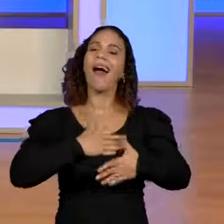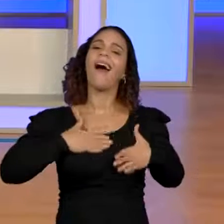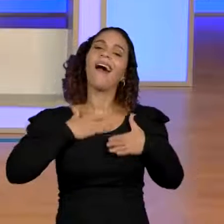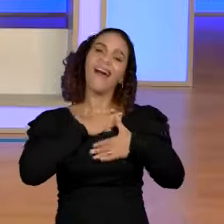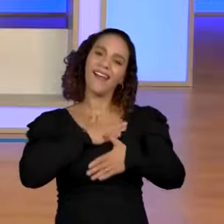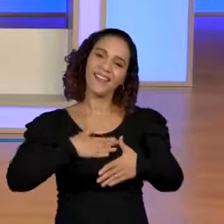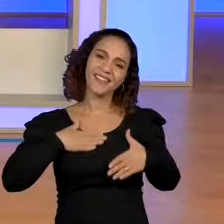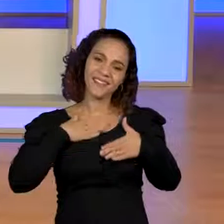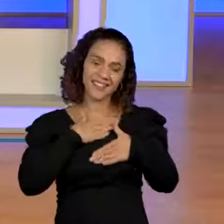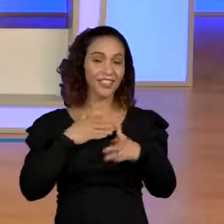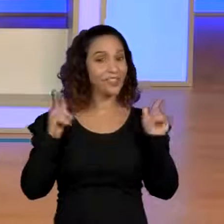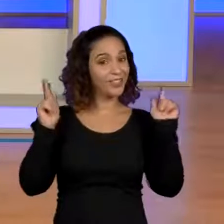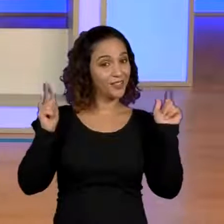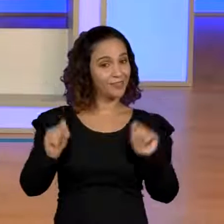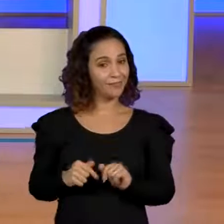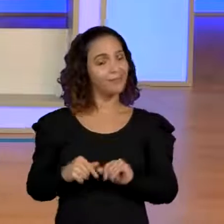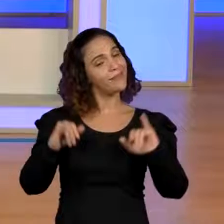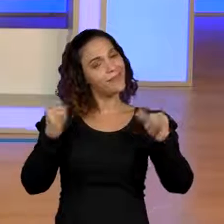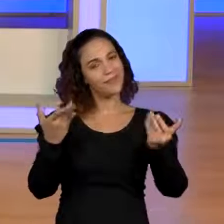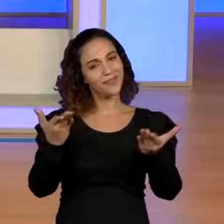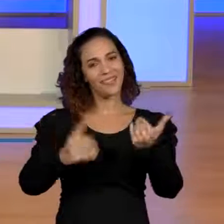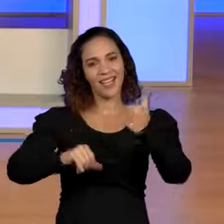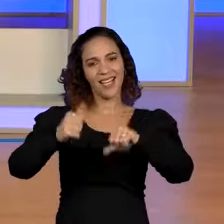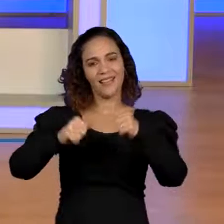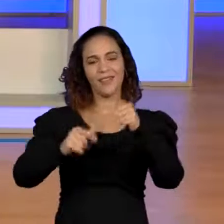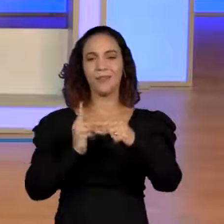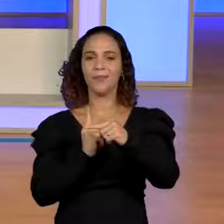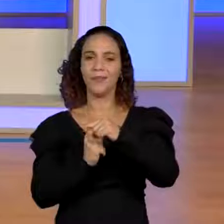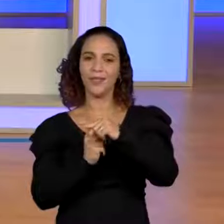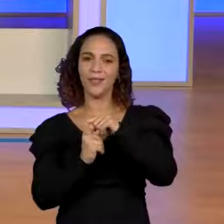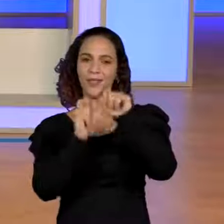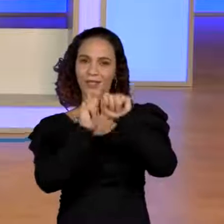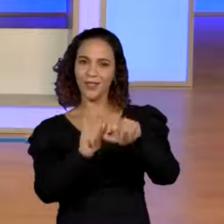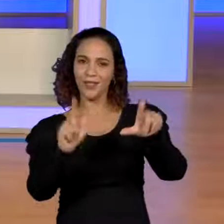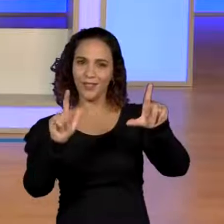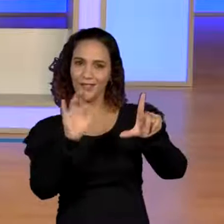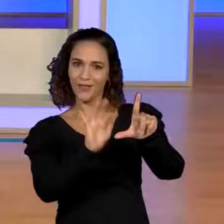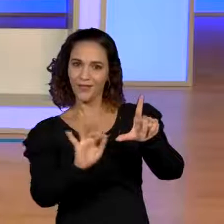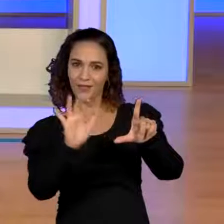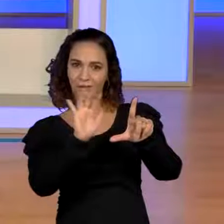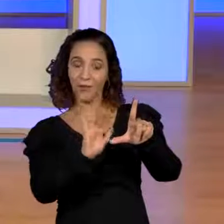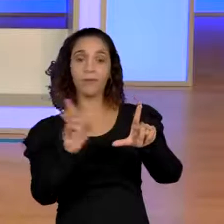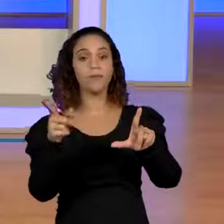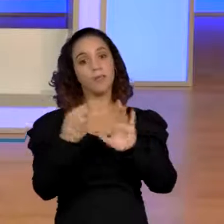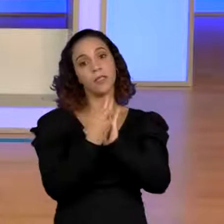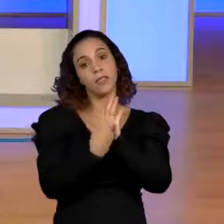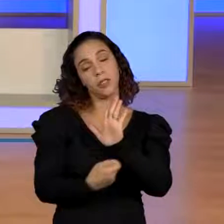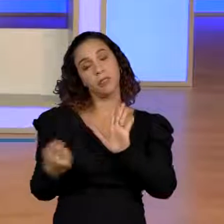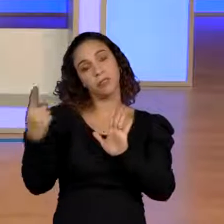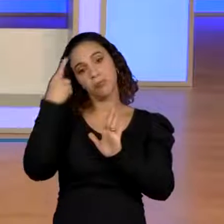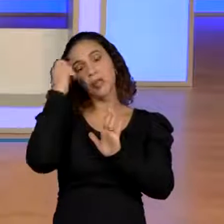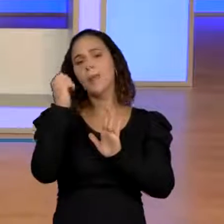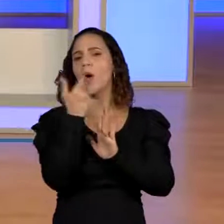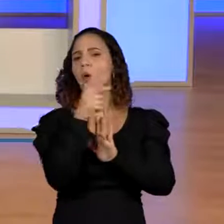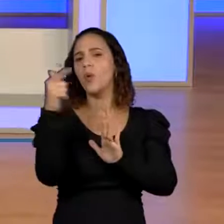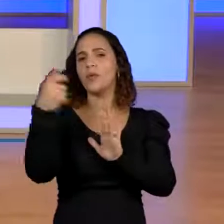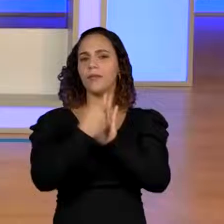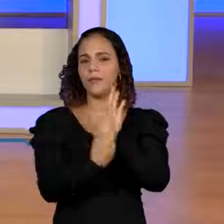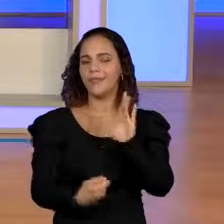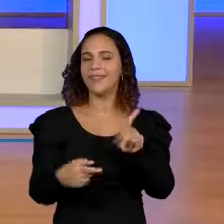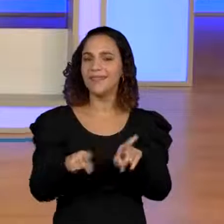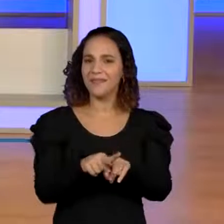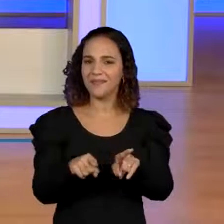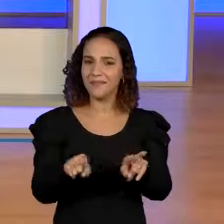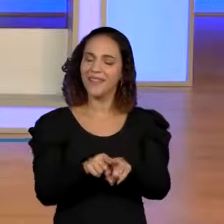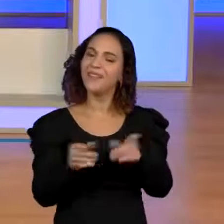divertida. Então avaliei positivamente a nossa aula. Deixei para vocês uma sugestão de texto, procure outros textos e